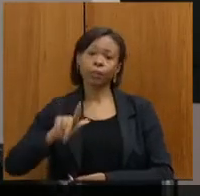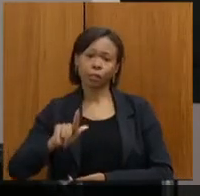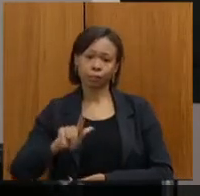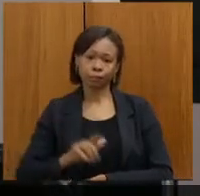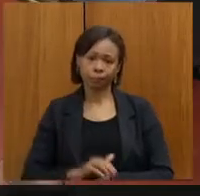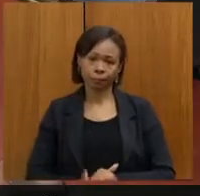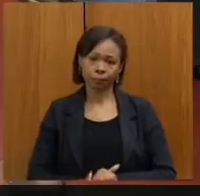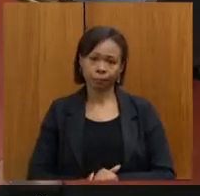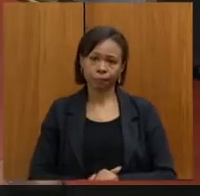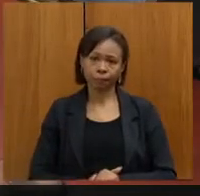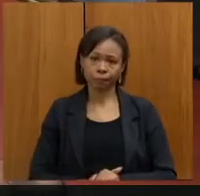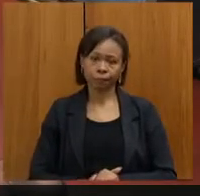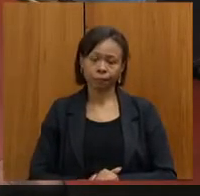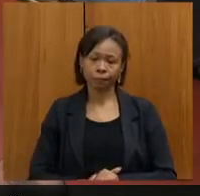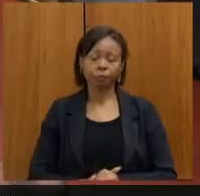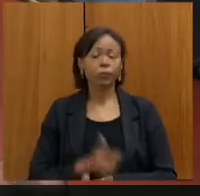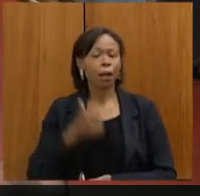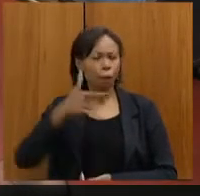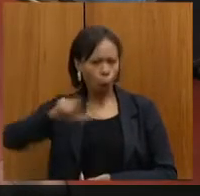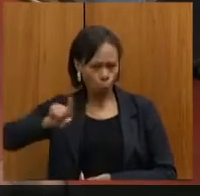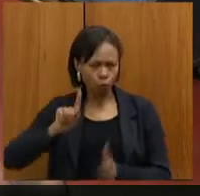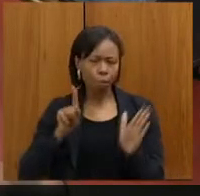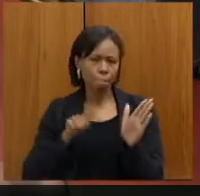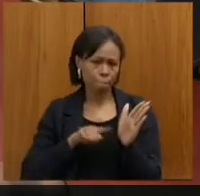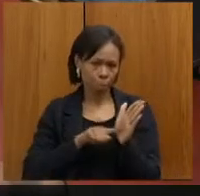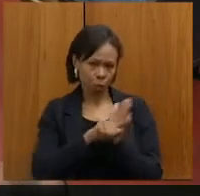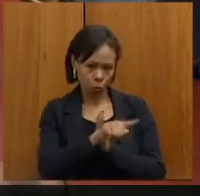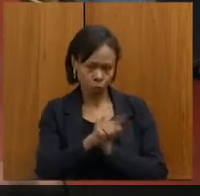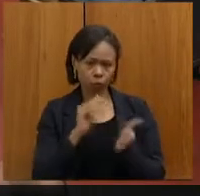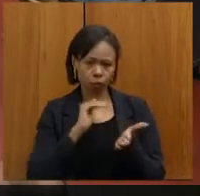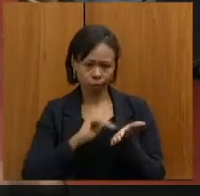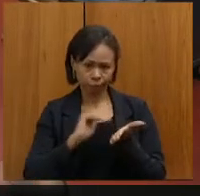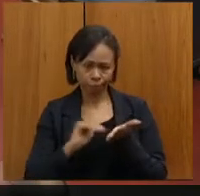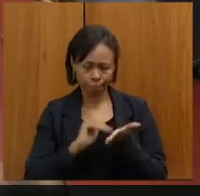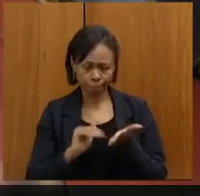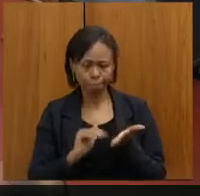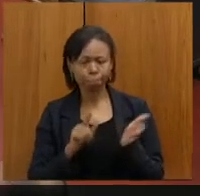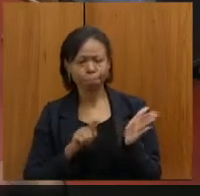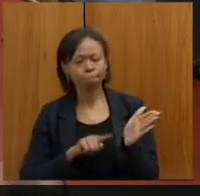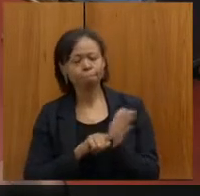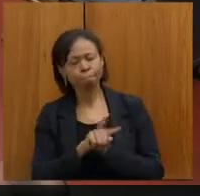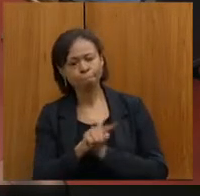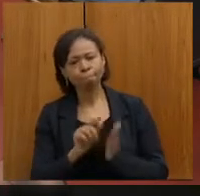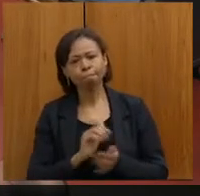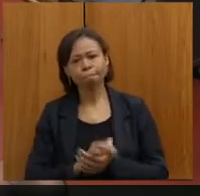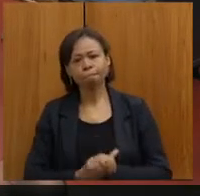só mais uma pergunta se o secretário é